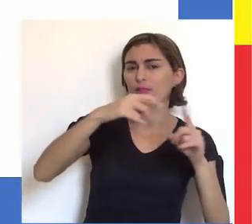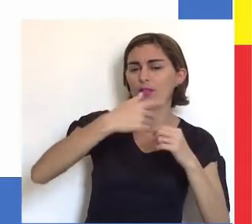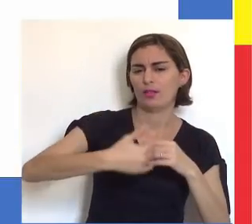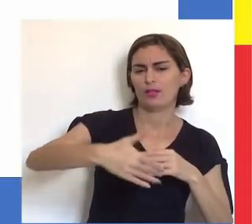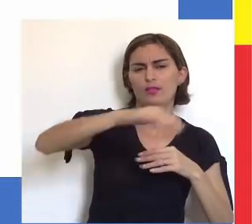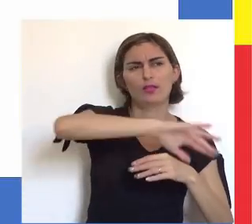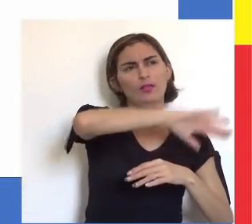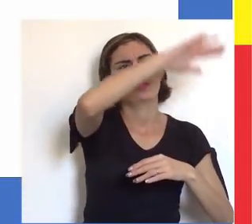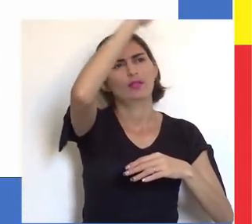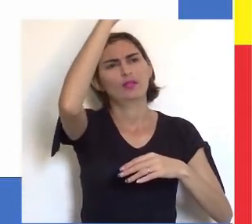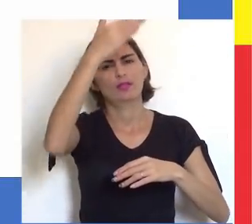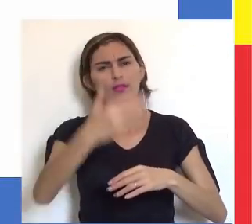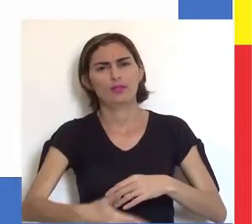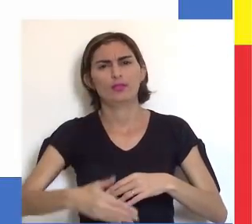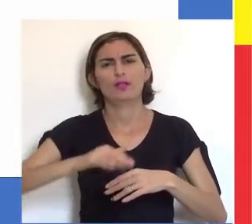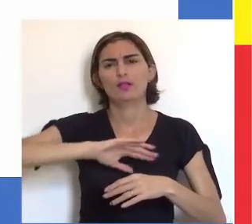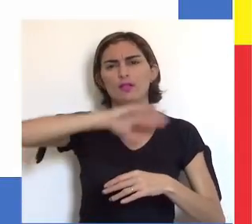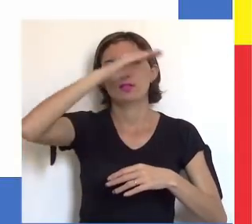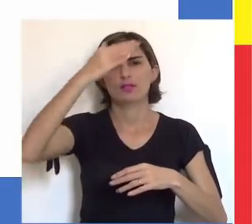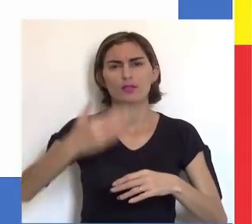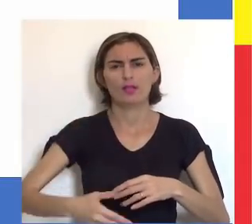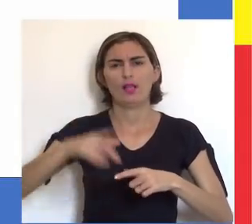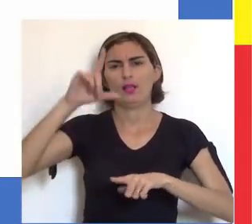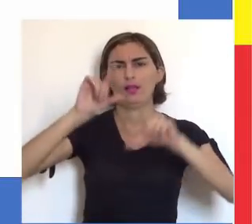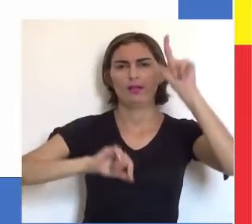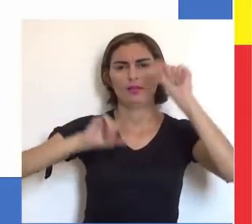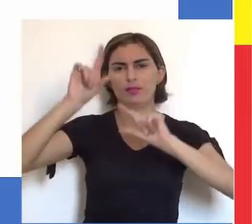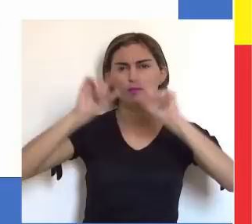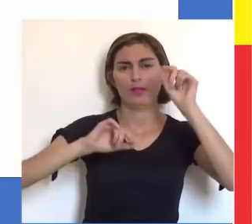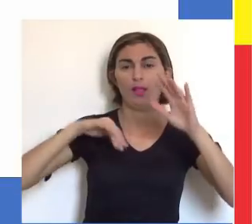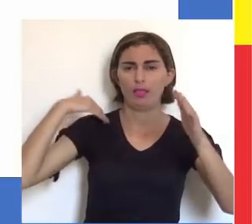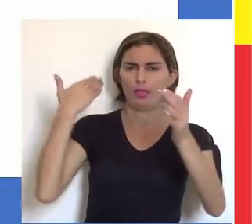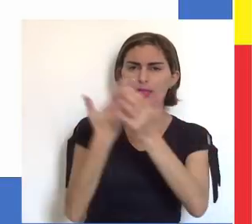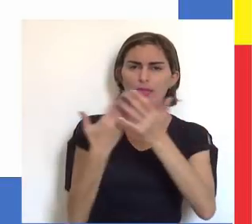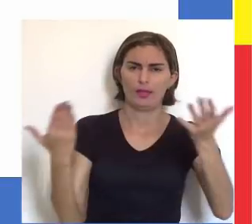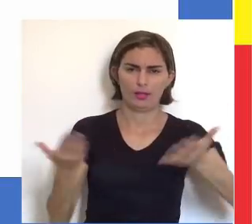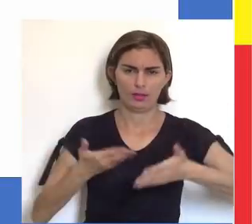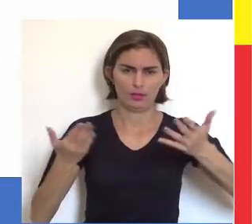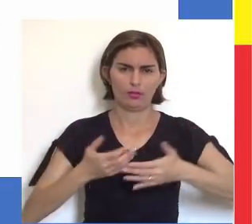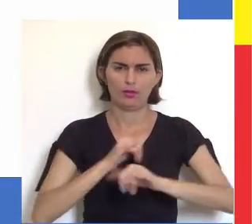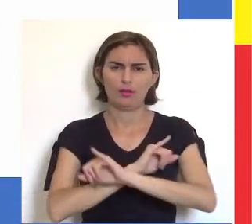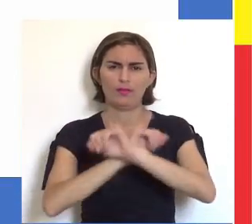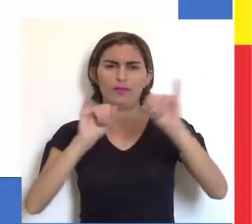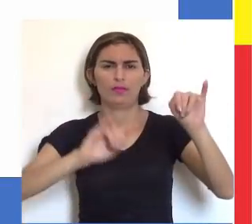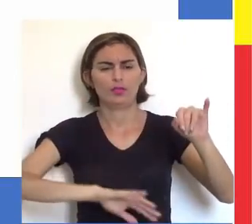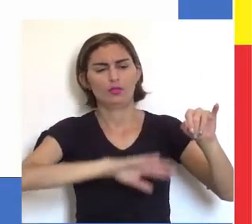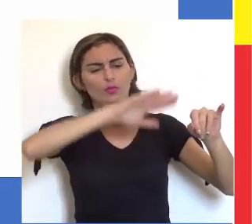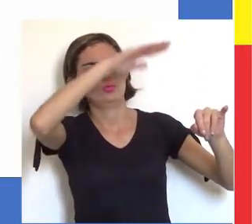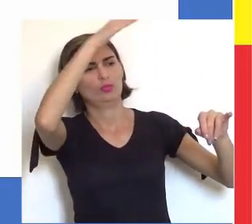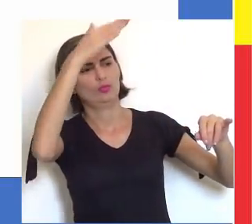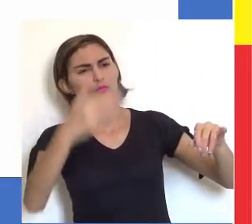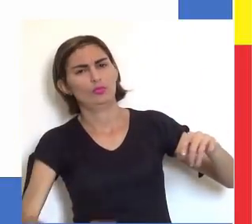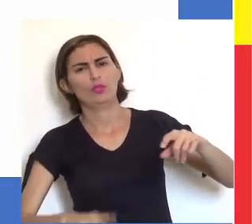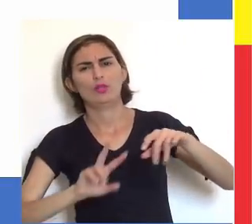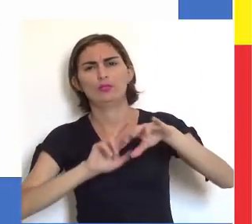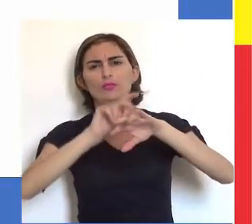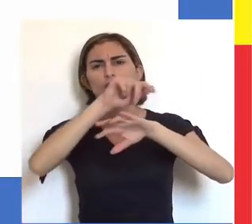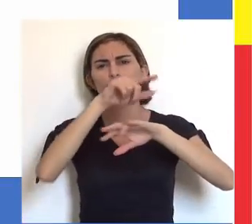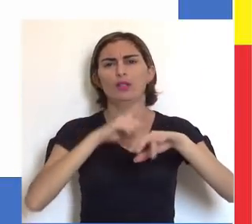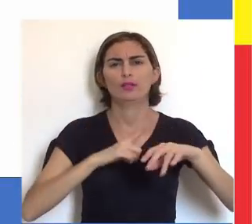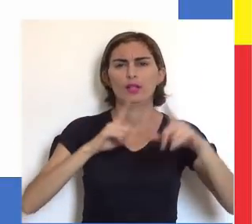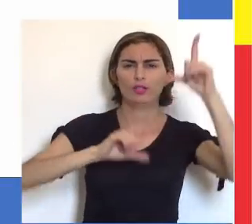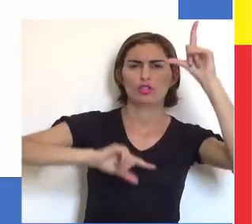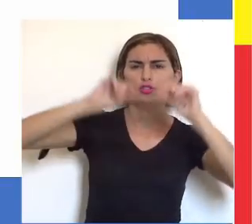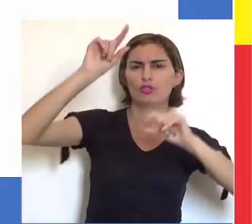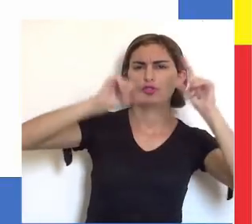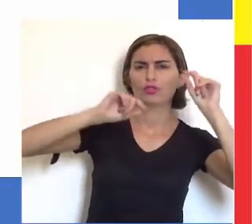serra se chamaria Serra da Estrela. E até agora disse que no alto da serra há uma estrela que brilha de